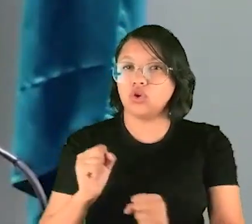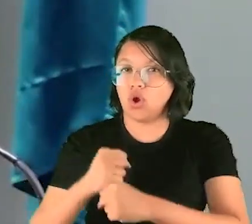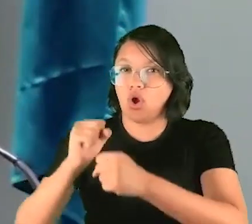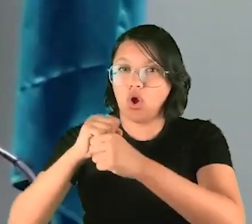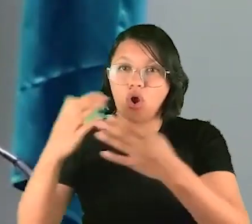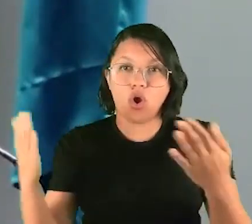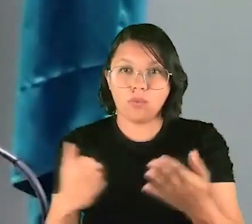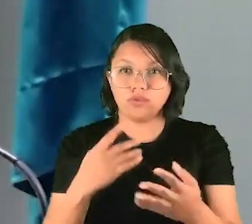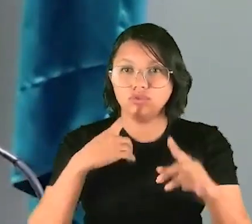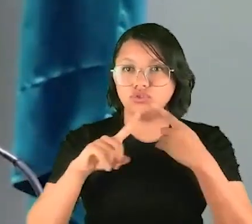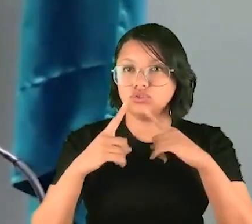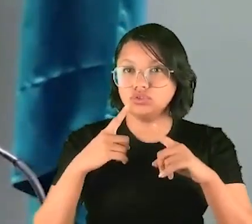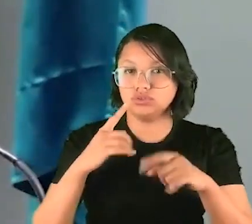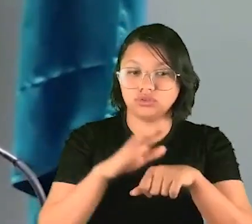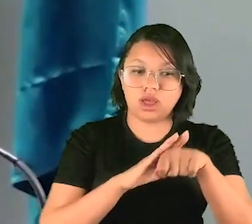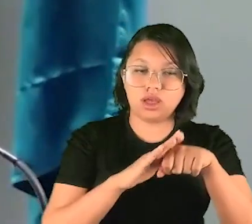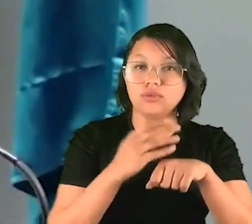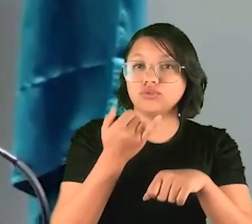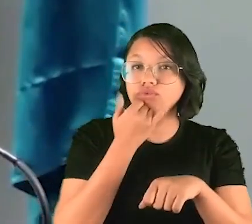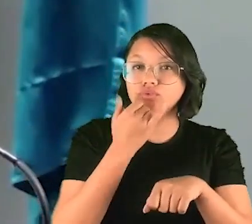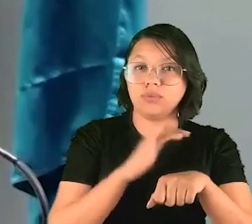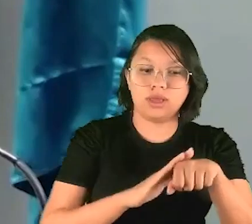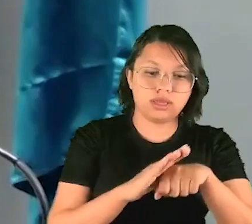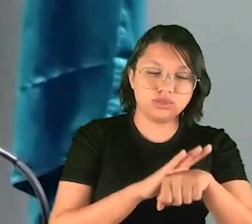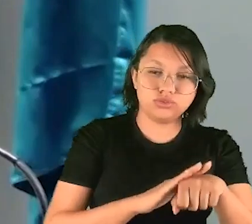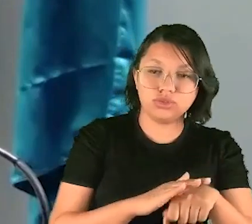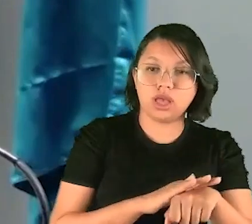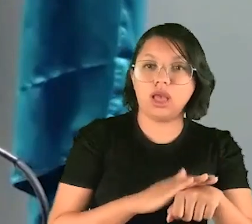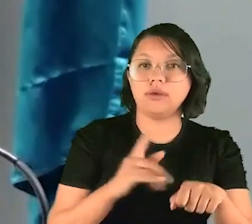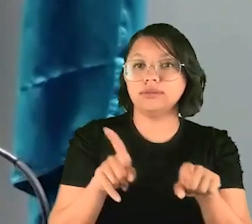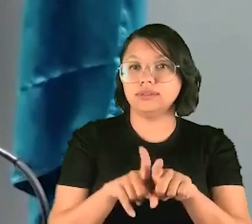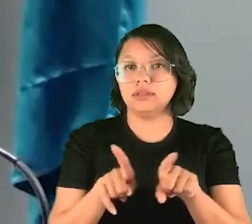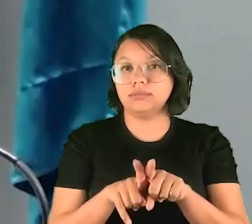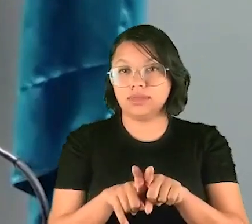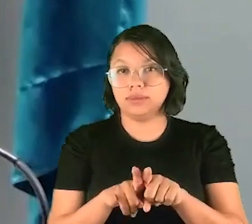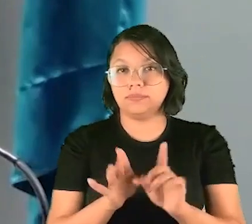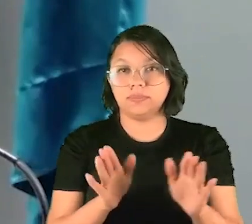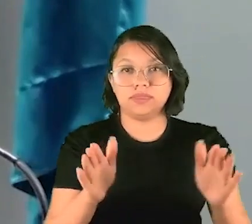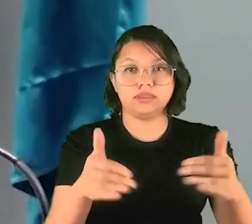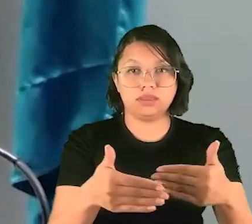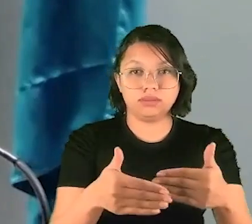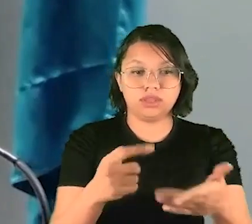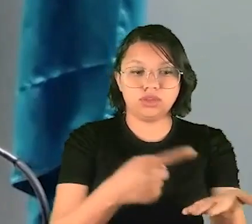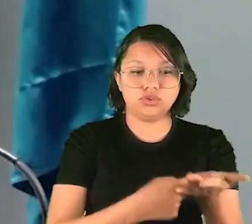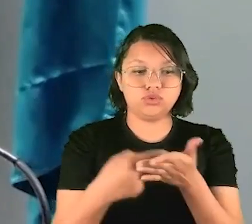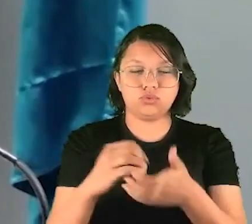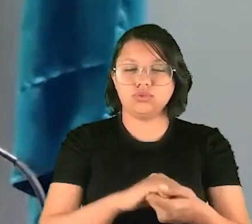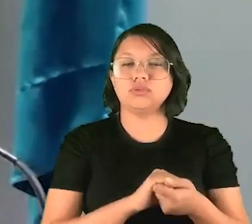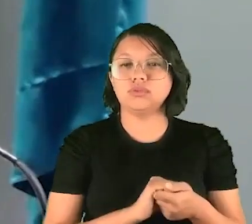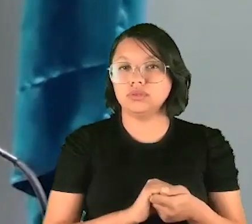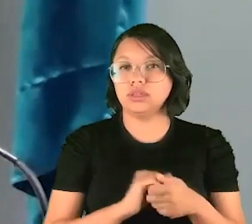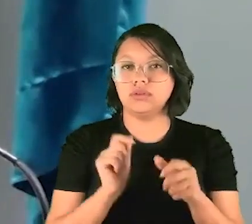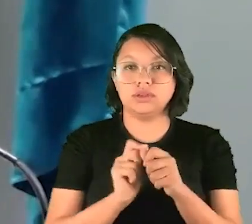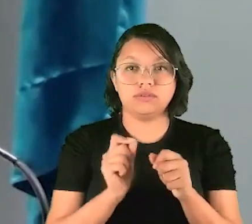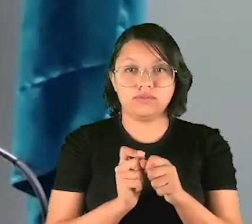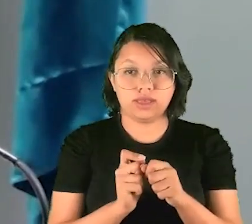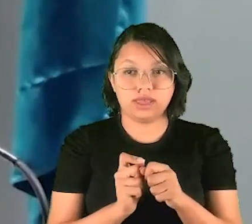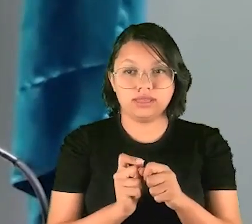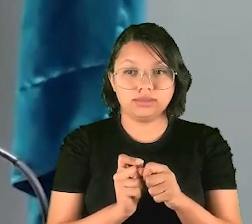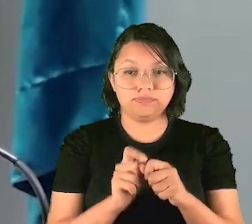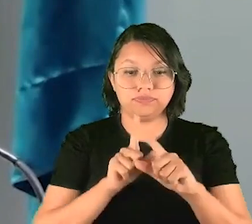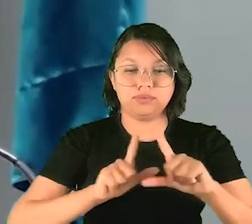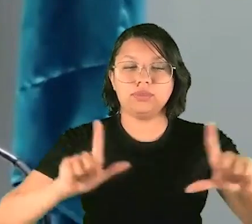e há formas alternativas de construirmos esse diálogo, talvez seja também o Gabinete de Conciliação, que propicia